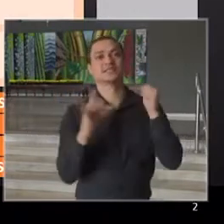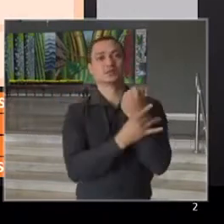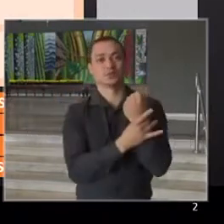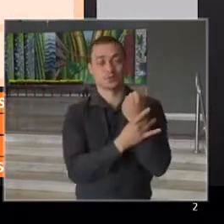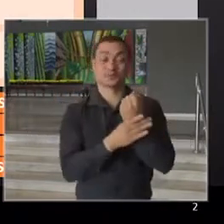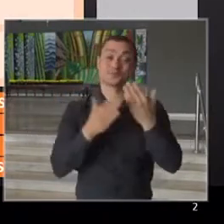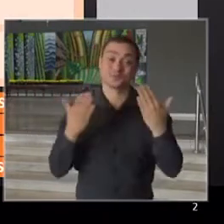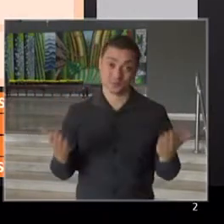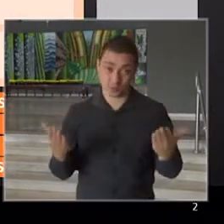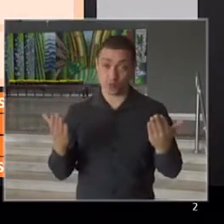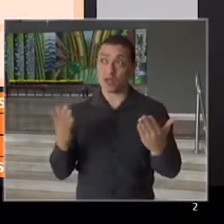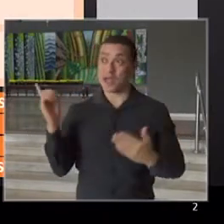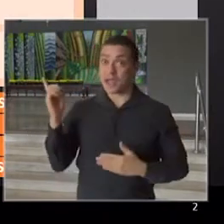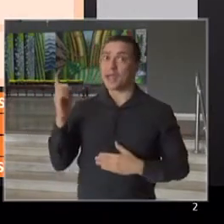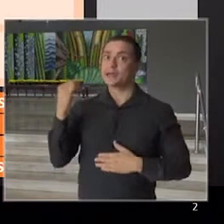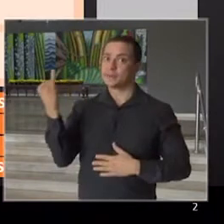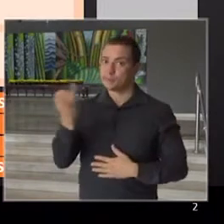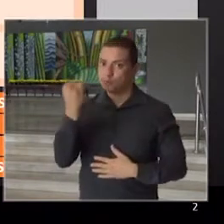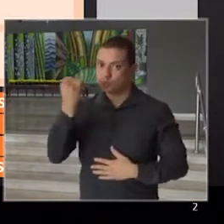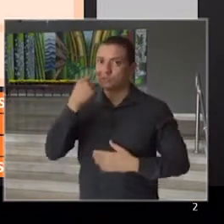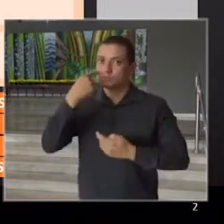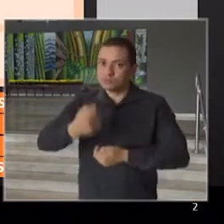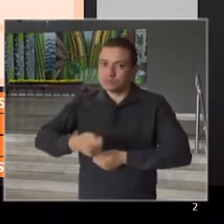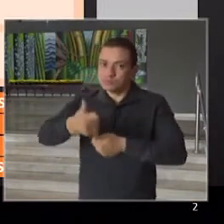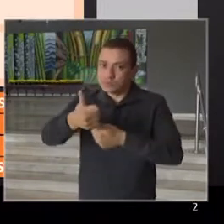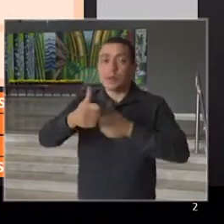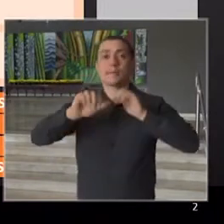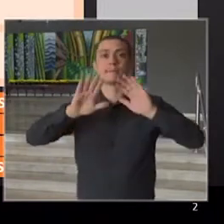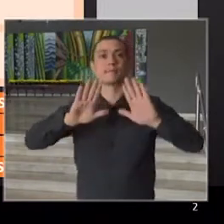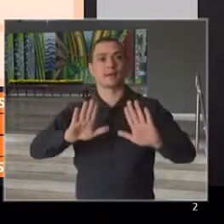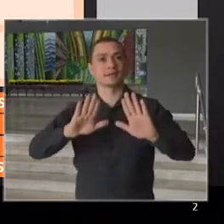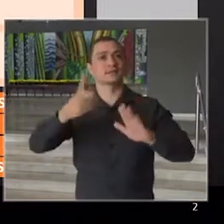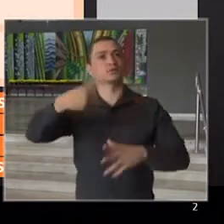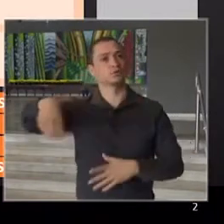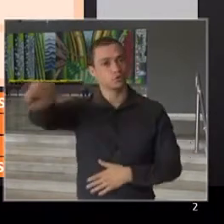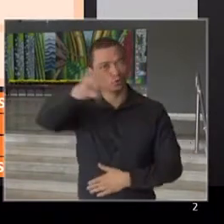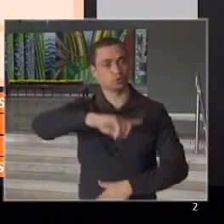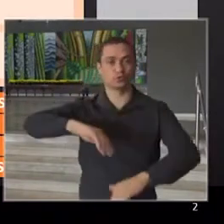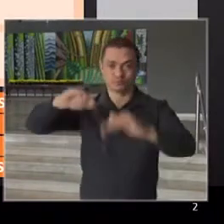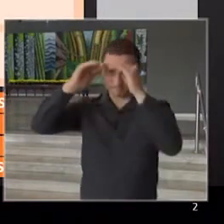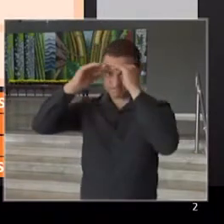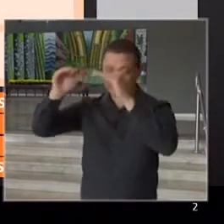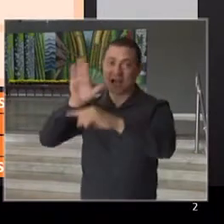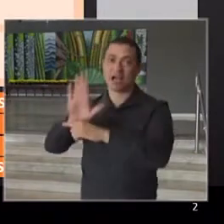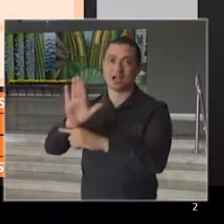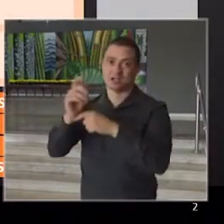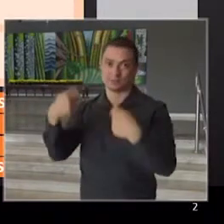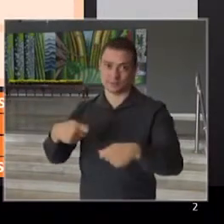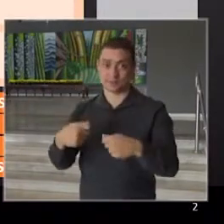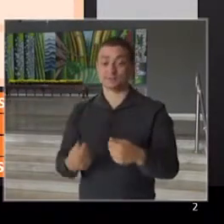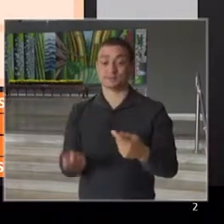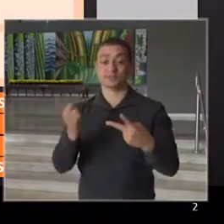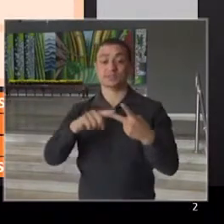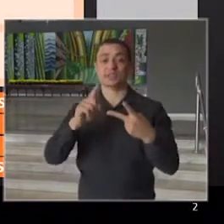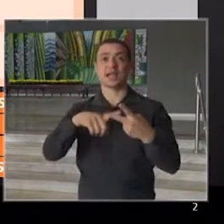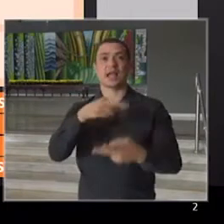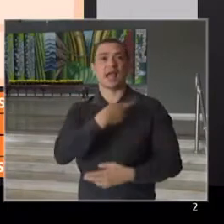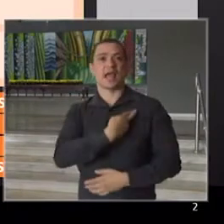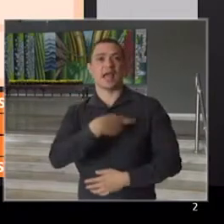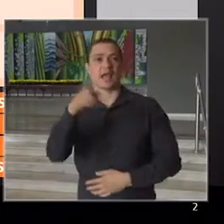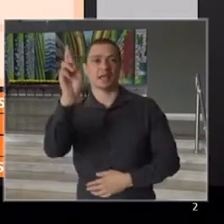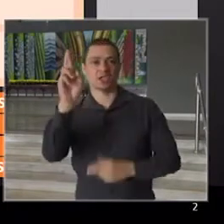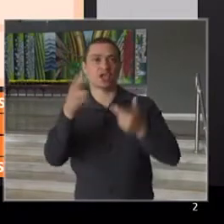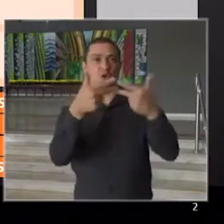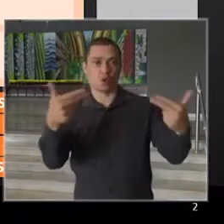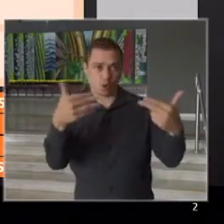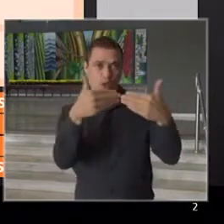Então, de novo, é um movimento importante, mas que precisa da cooperação de todos. Atividades religiosas com todos os